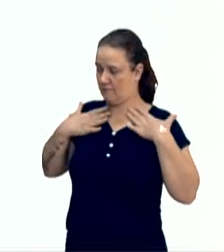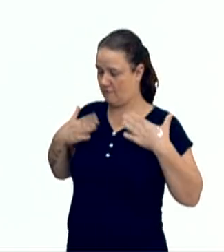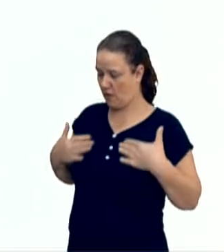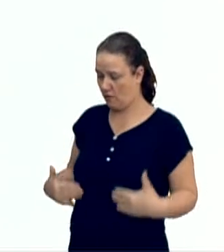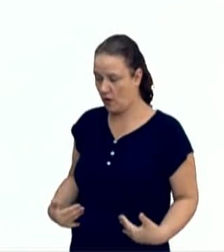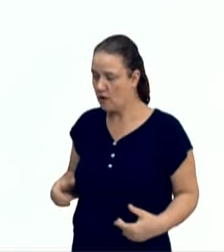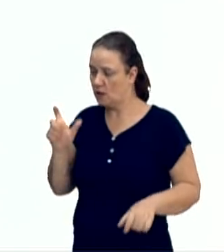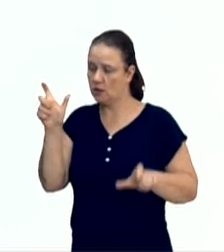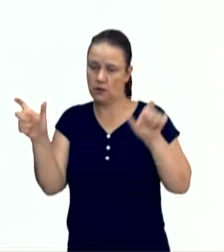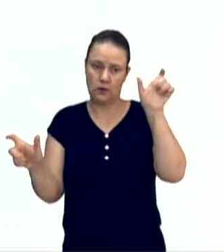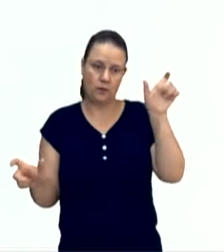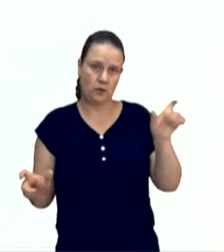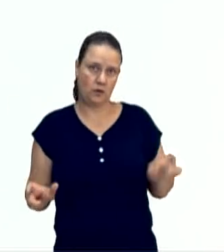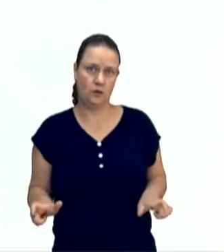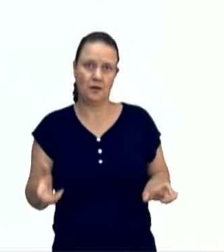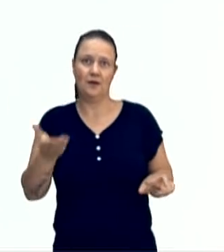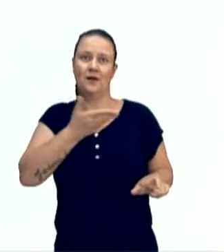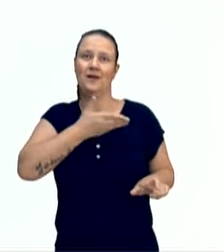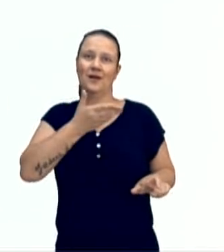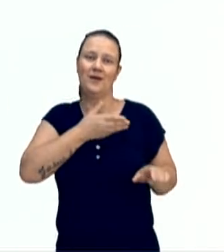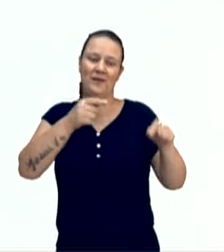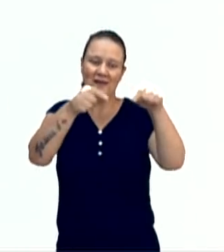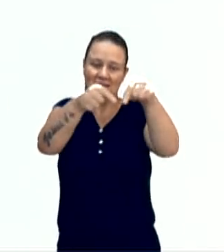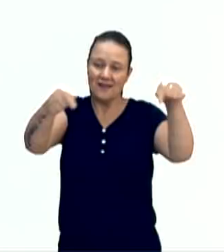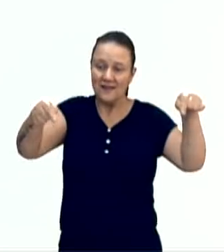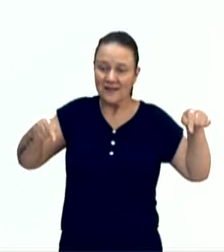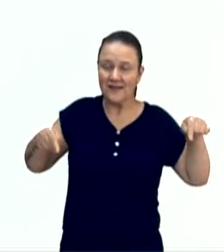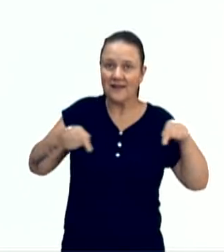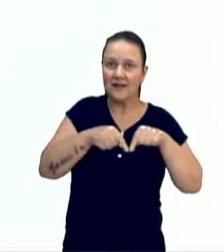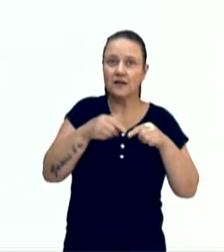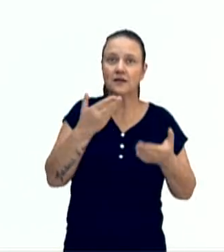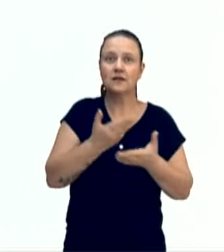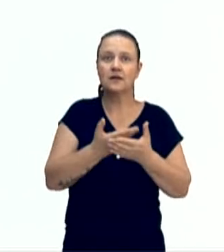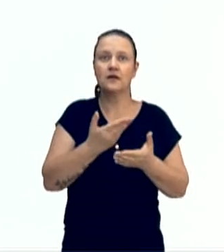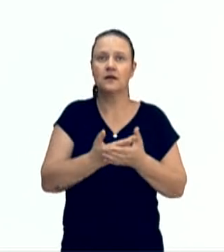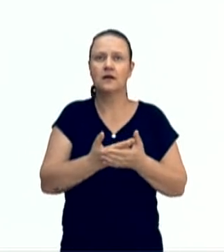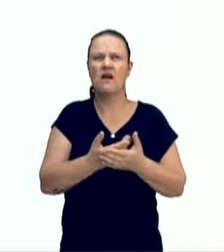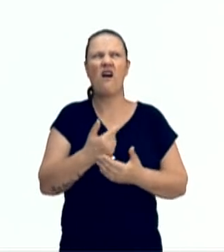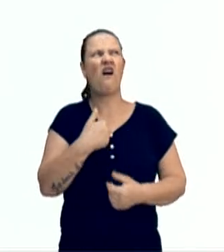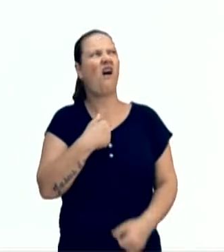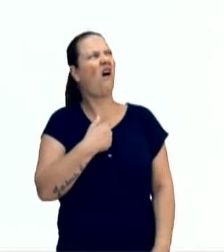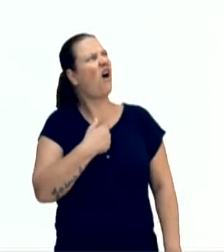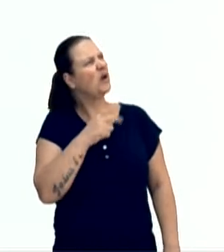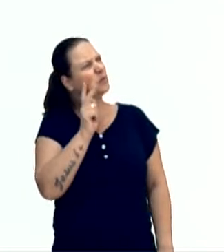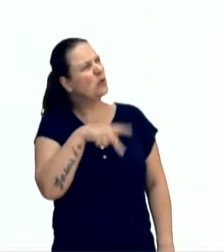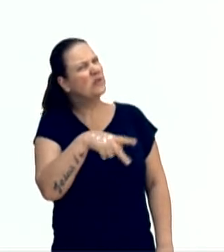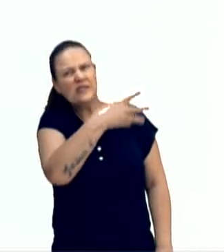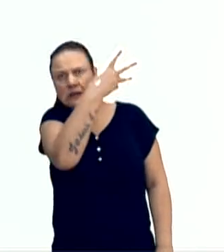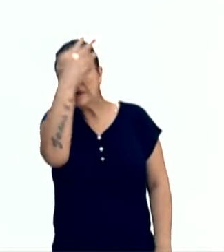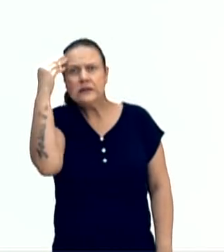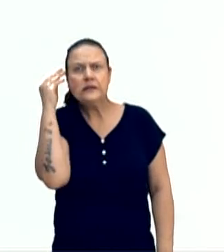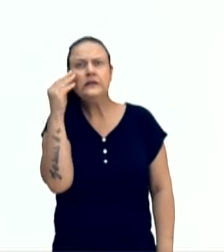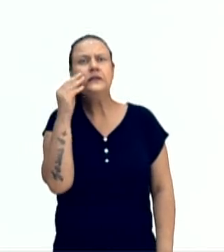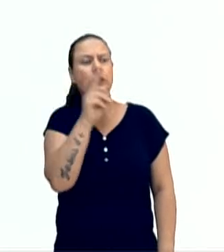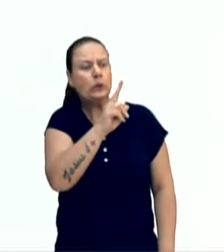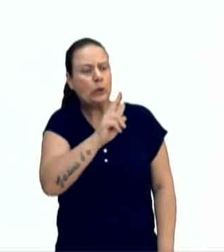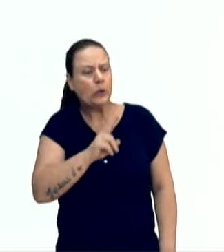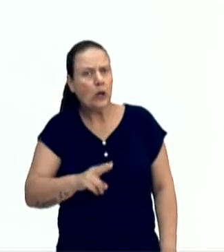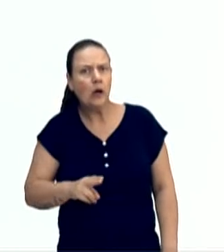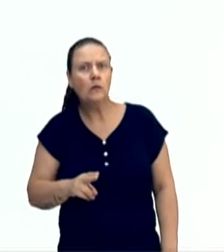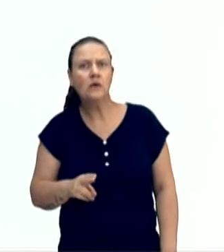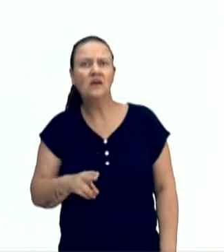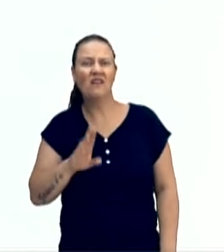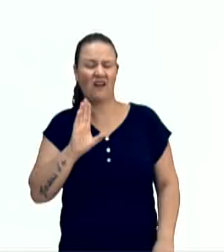e psicológicas de seus colegas de sala. Ah, professora, mas já esqueci todos os meus colegas de sala. Faz um tempão que eu não vou